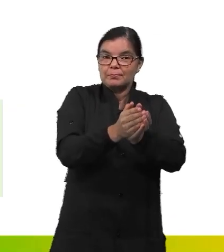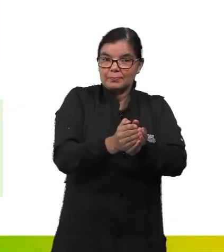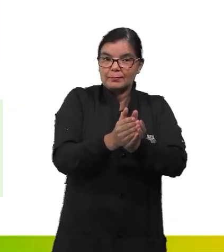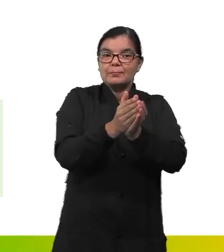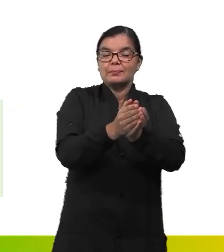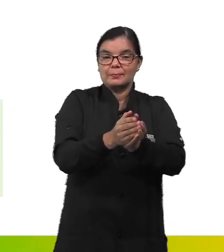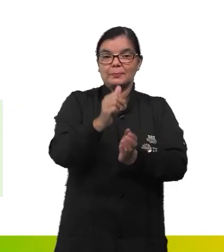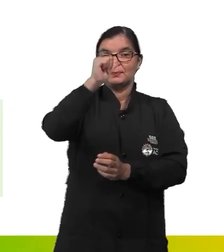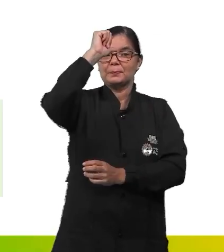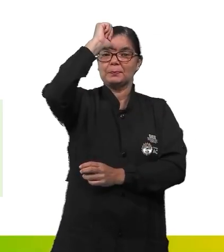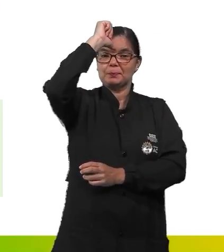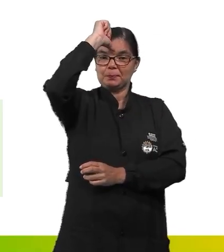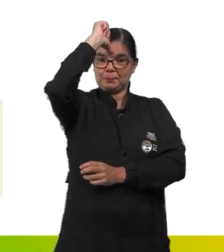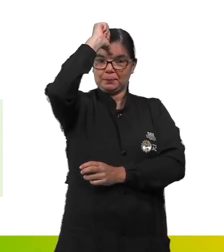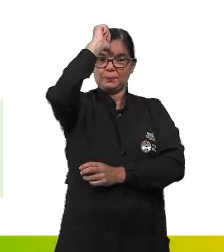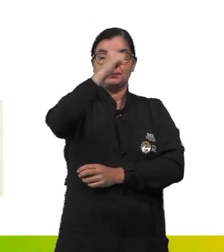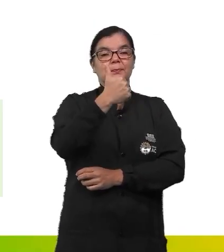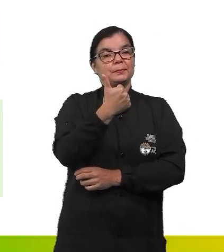as Índias em